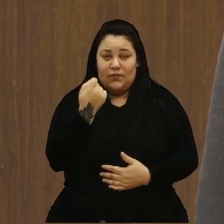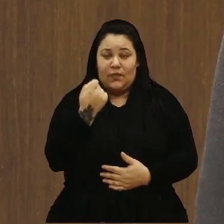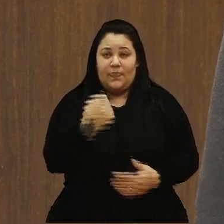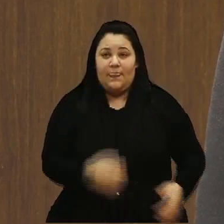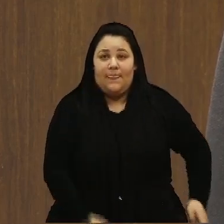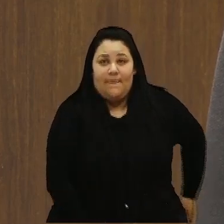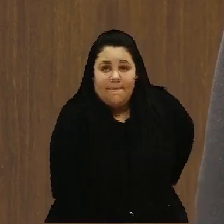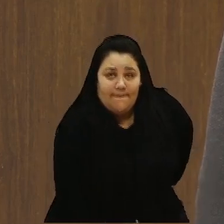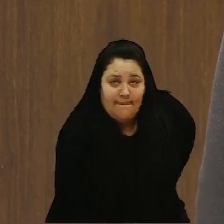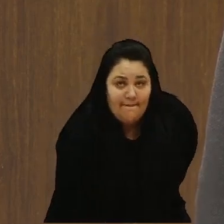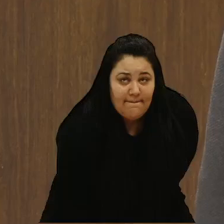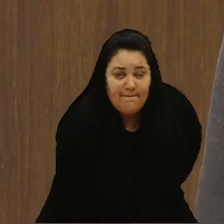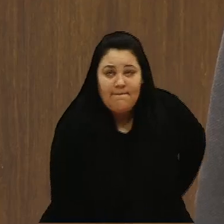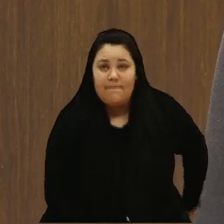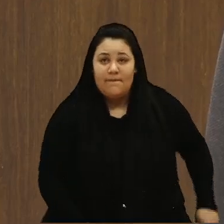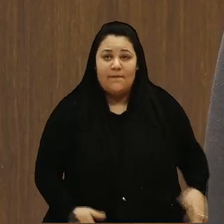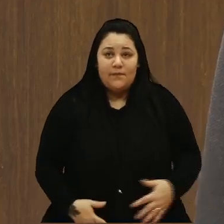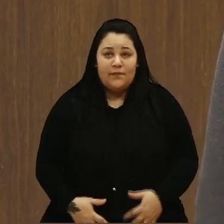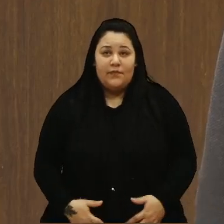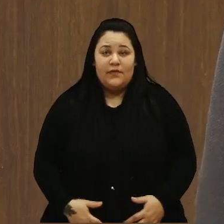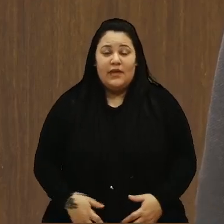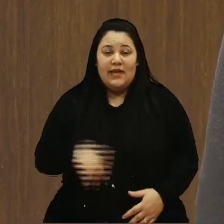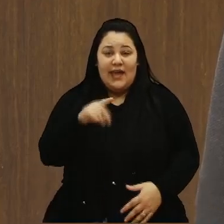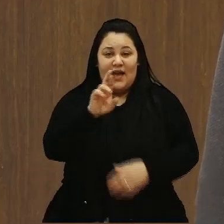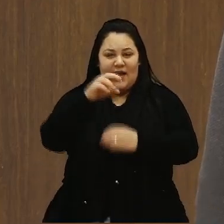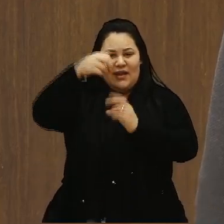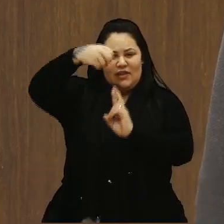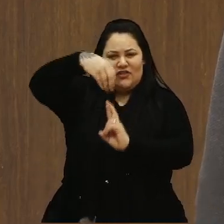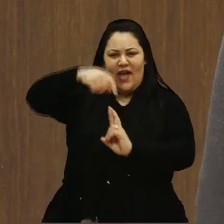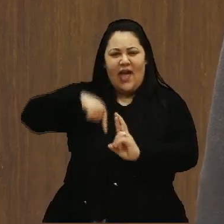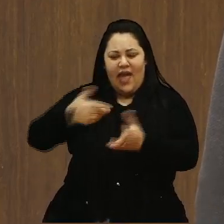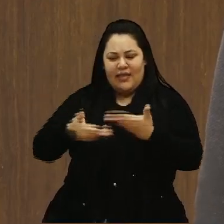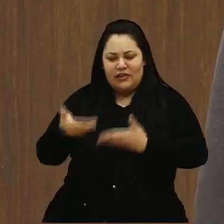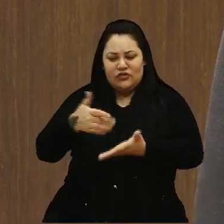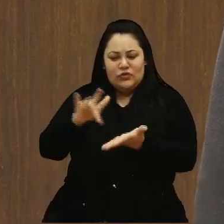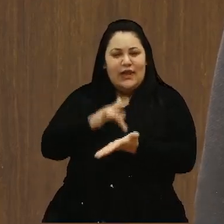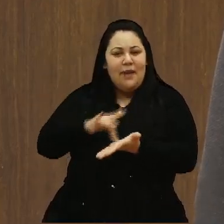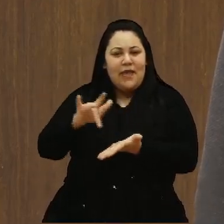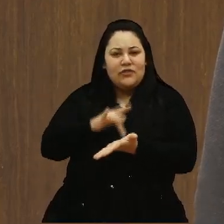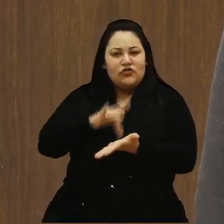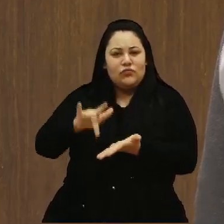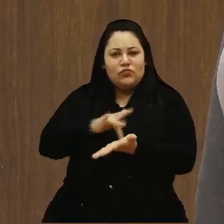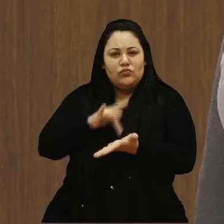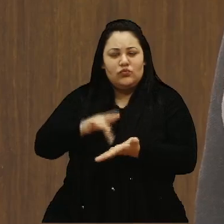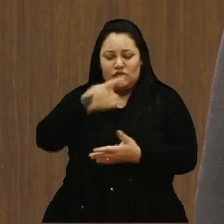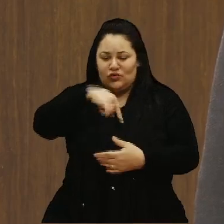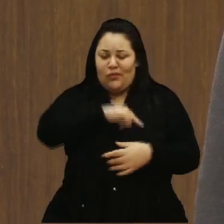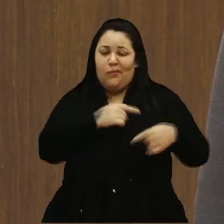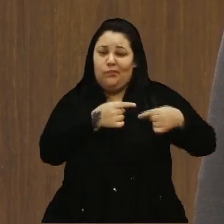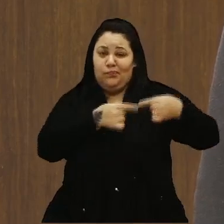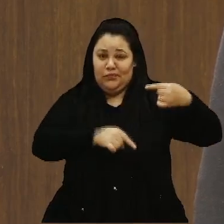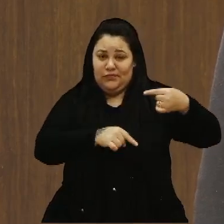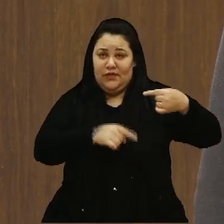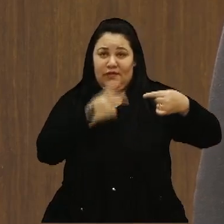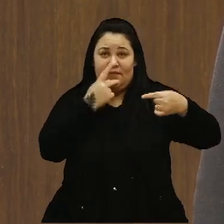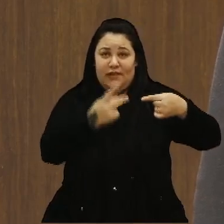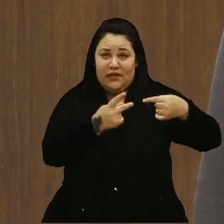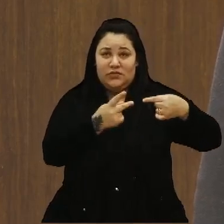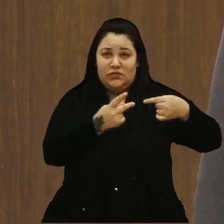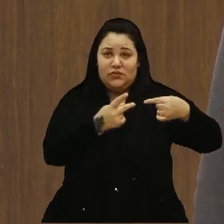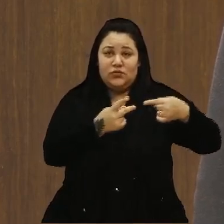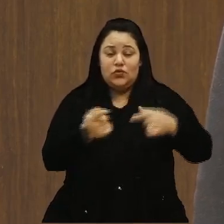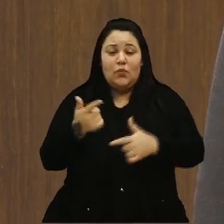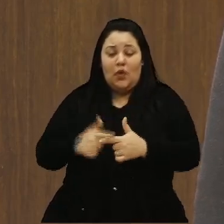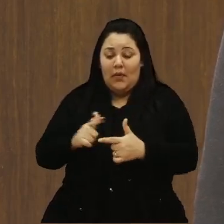é atendido por um tablet, vereador Caleb. Eu e o senhor temos uma discordância profunda acerca da origem do problema.